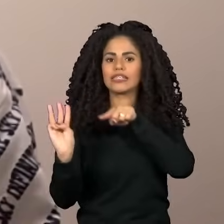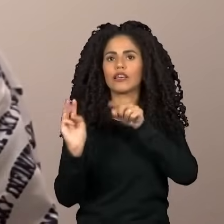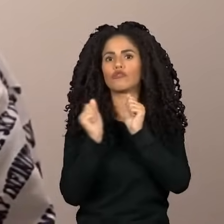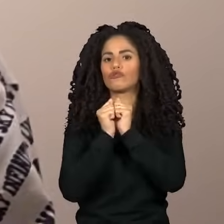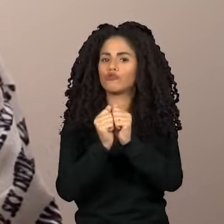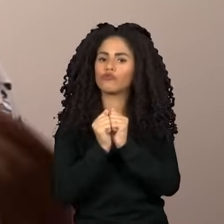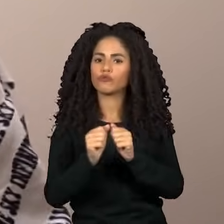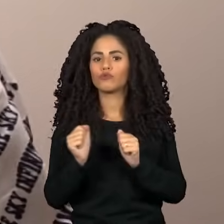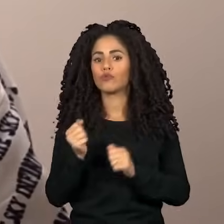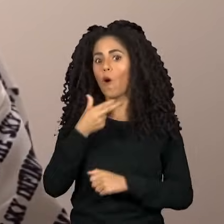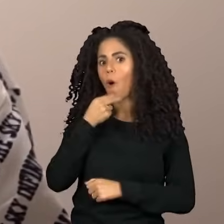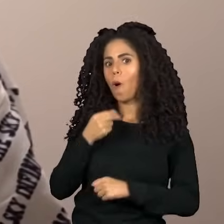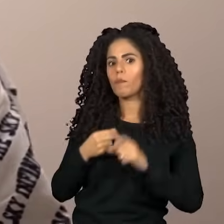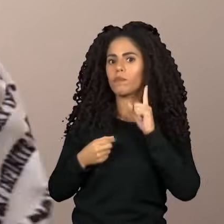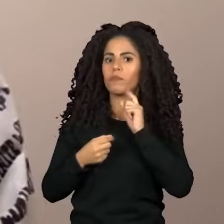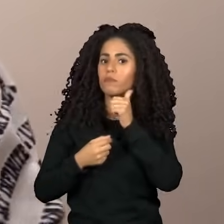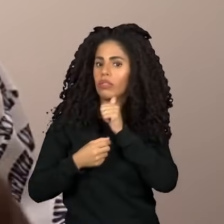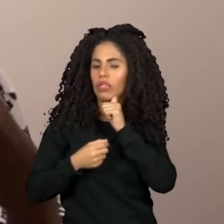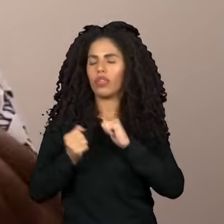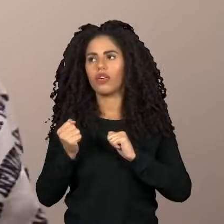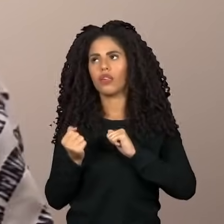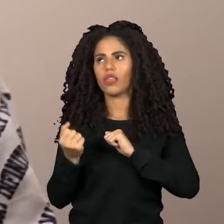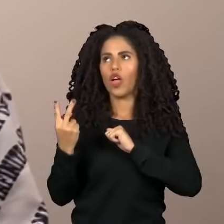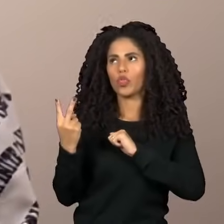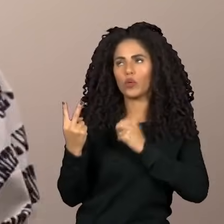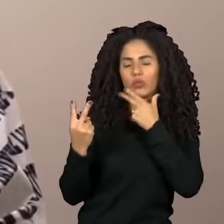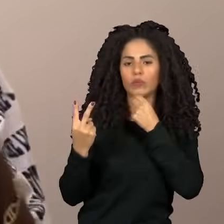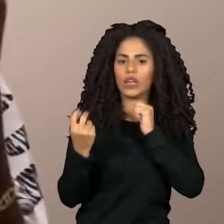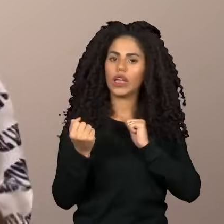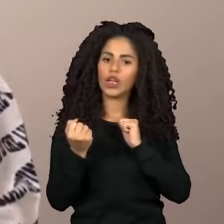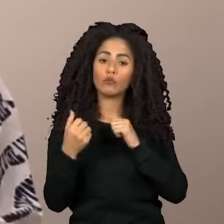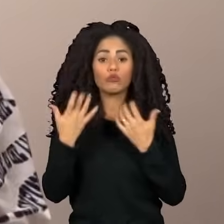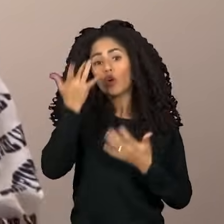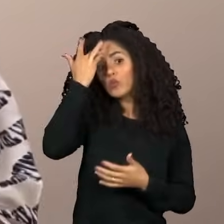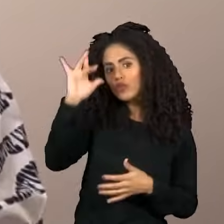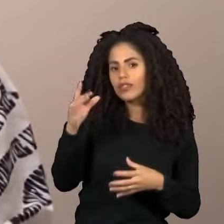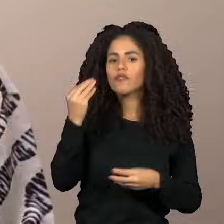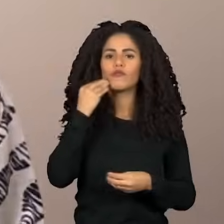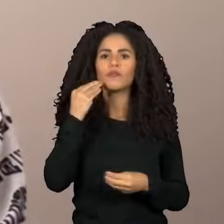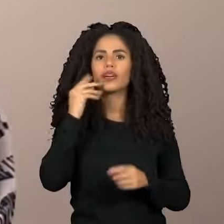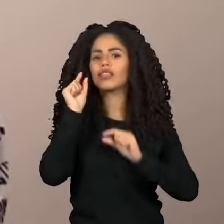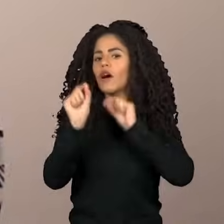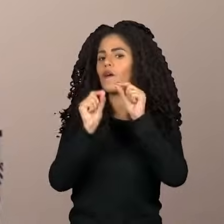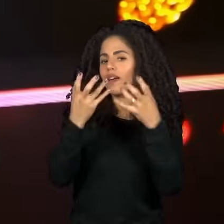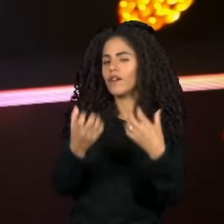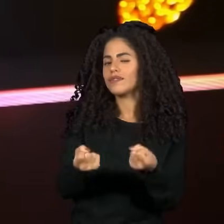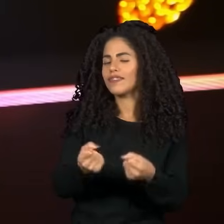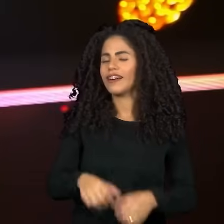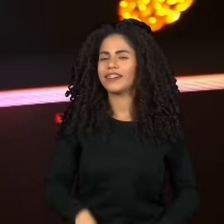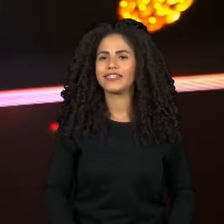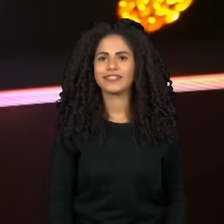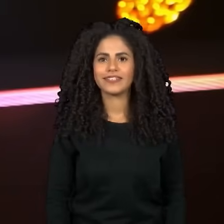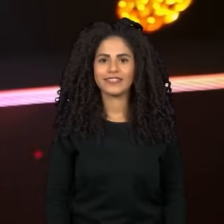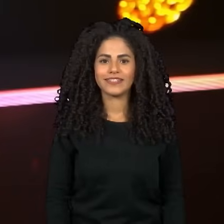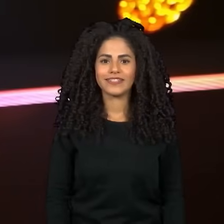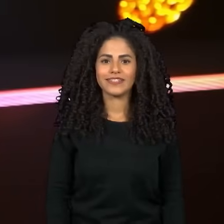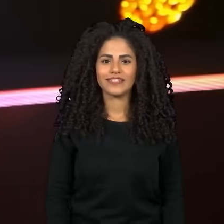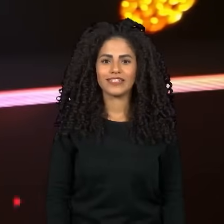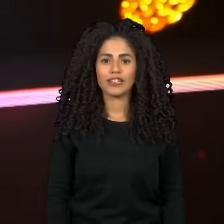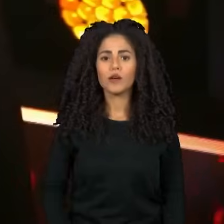uma mina, ou eu e 2 boys, ou eu e 2 meninas, e aí a gente vai se construir o que Deus permitir na minha vida. Ficando com o Guto também,